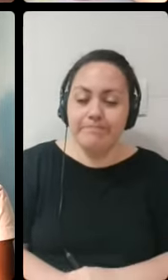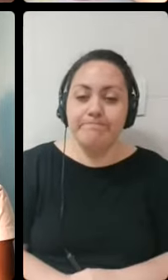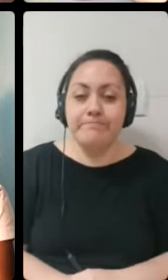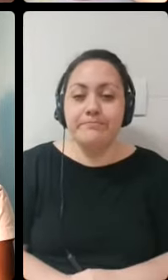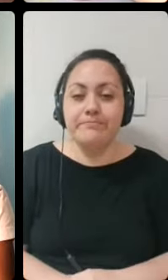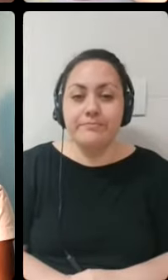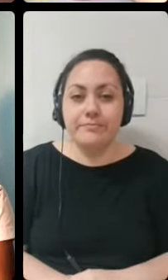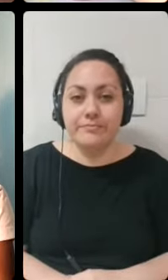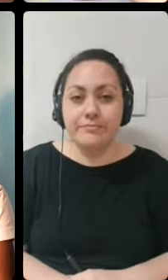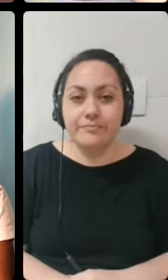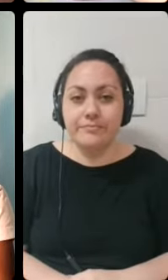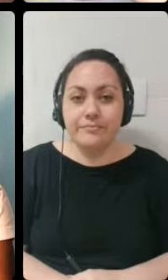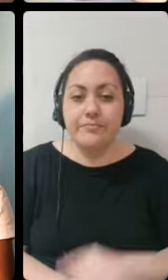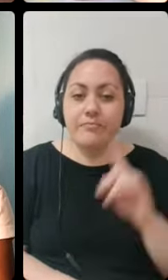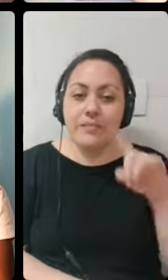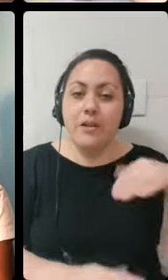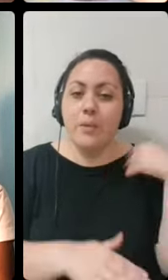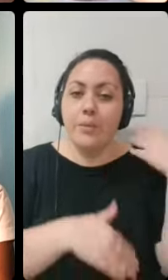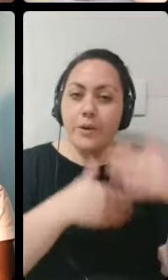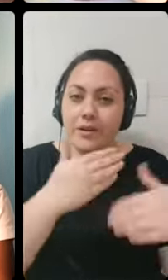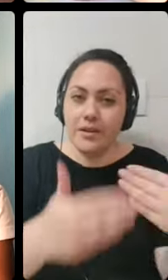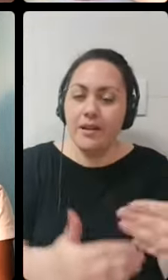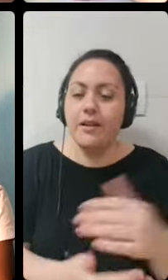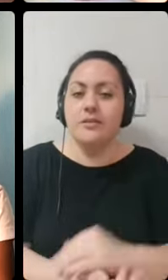própria interprofissionalidade,